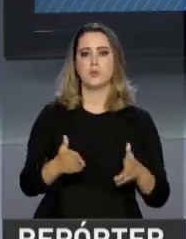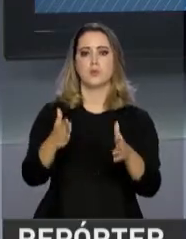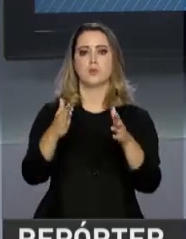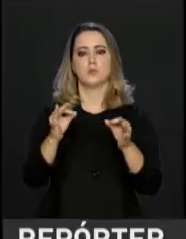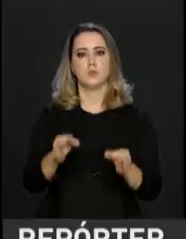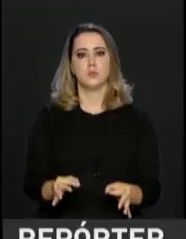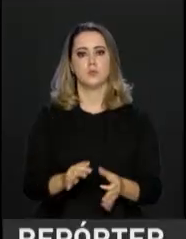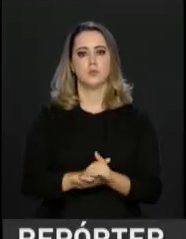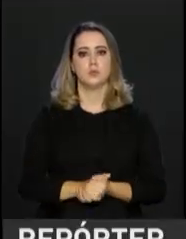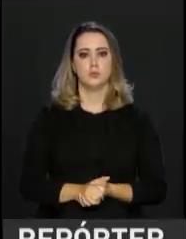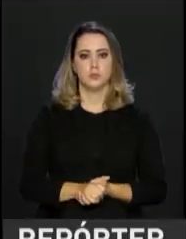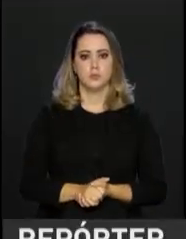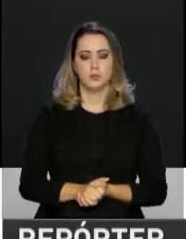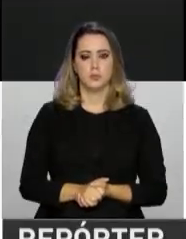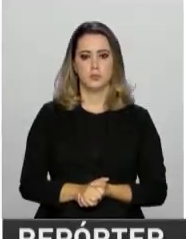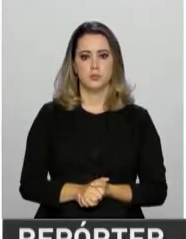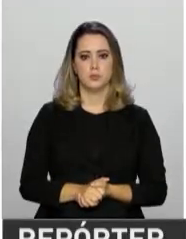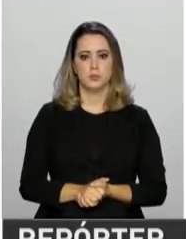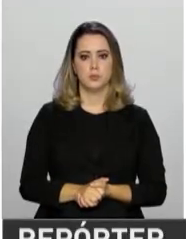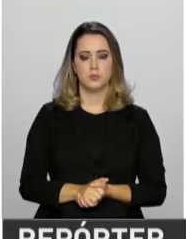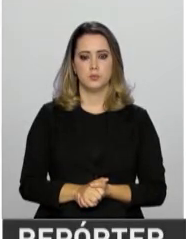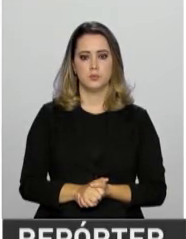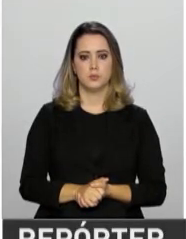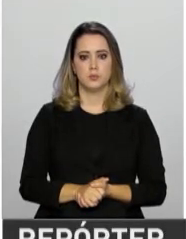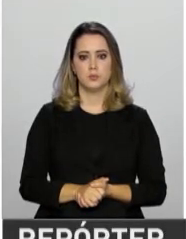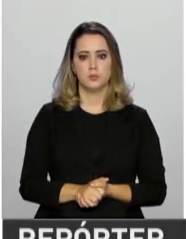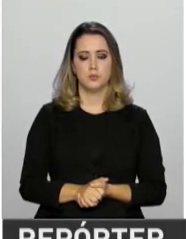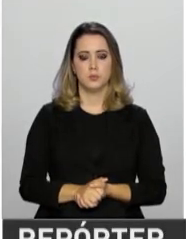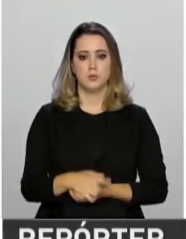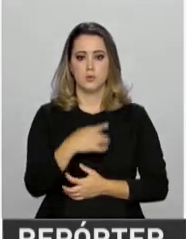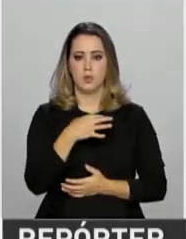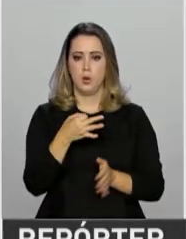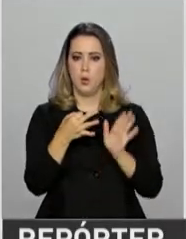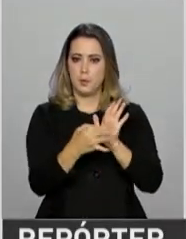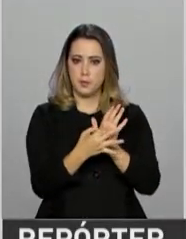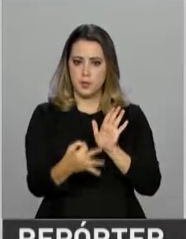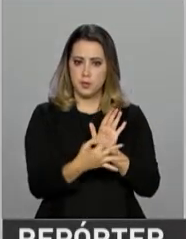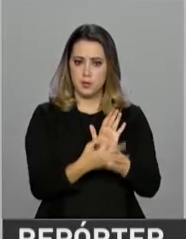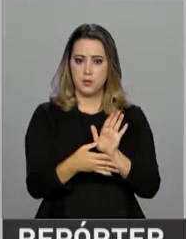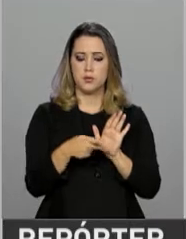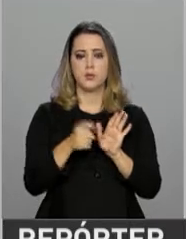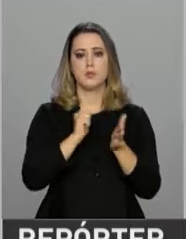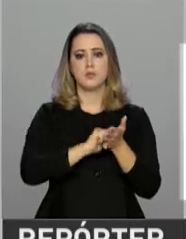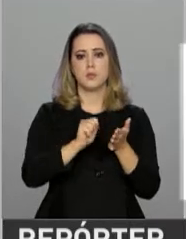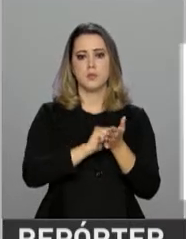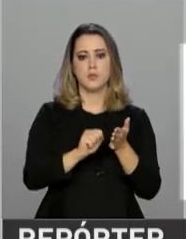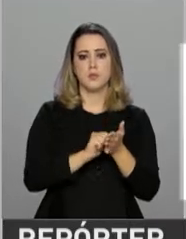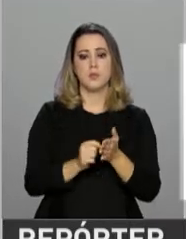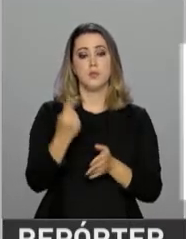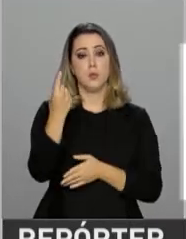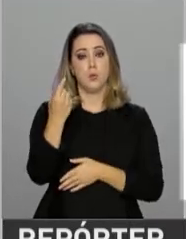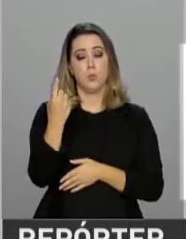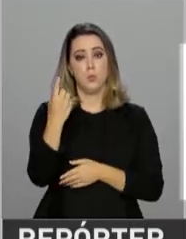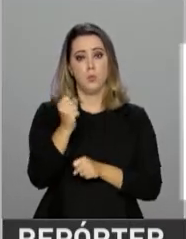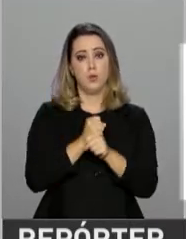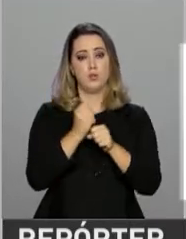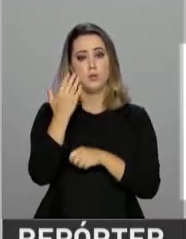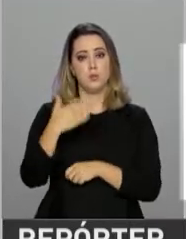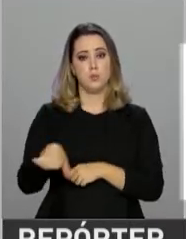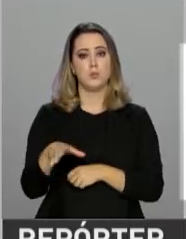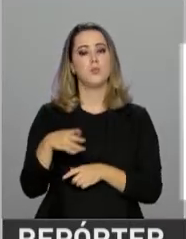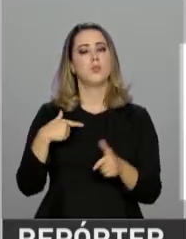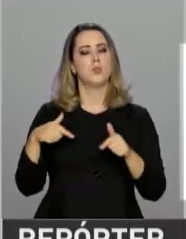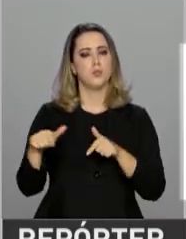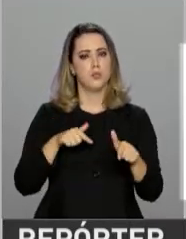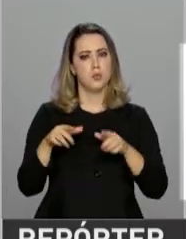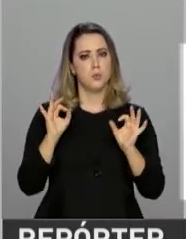trilhos no artigo de opinião temer escreve que em pouco mais de um ano e meio o governo pôs